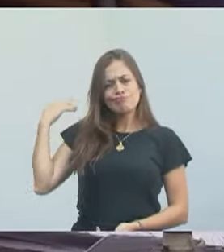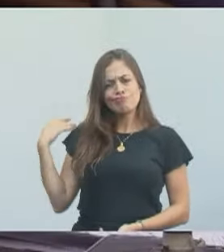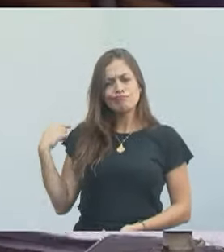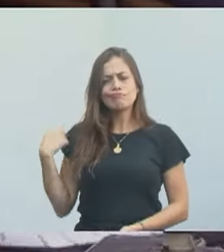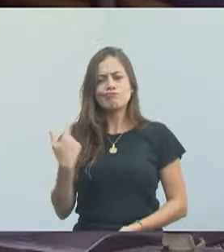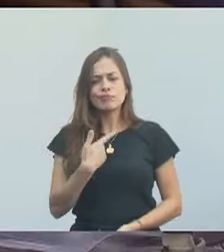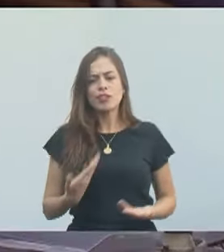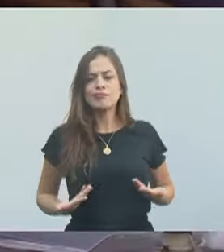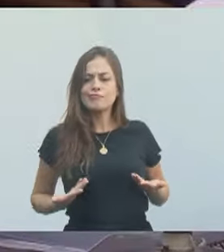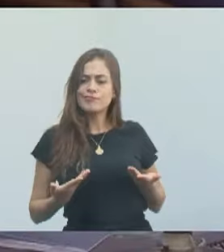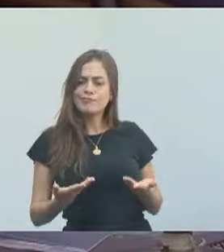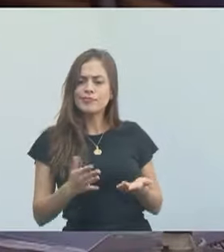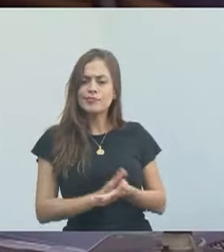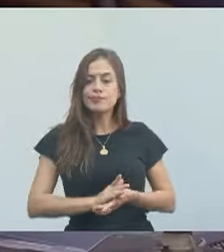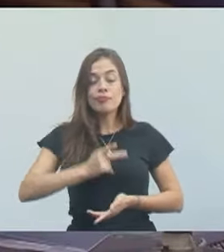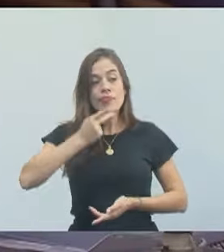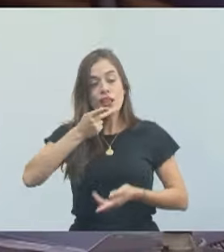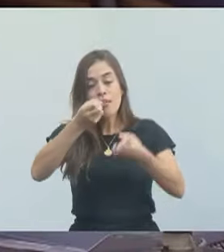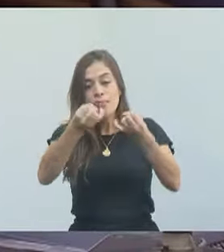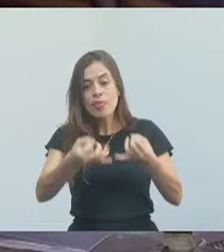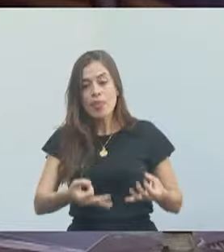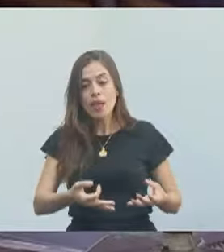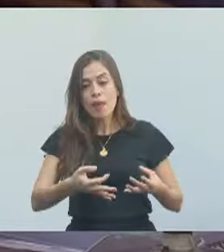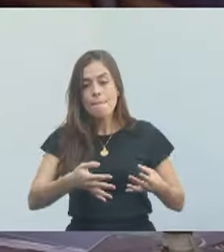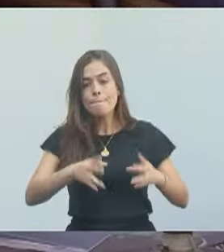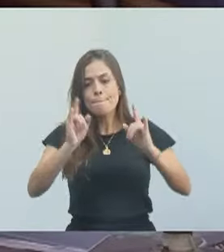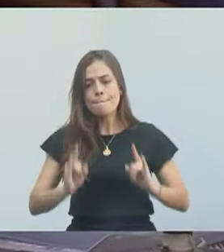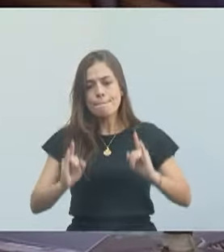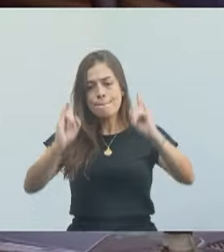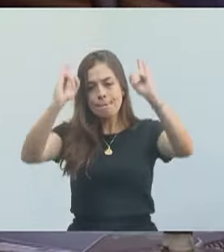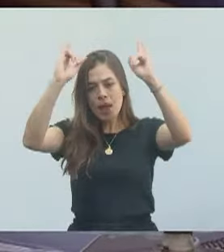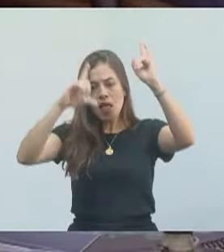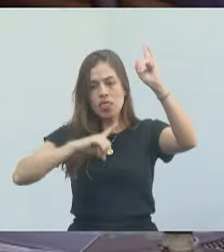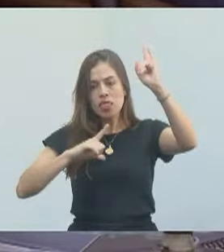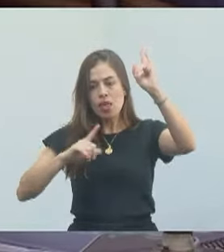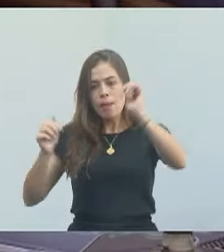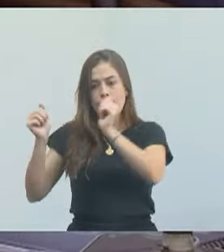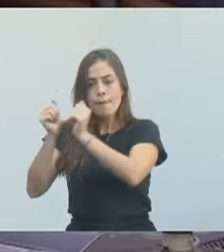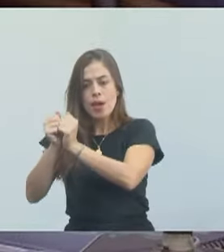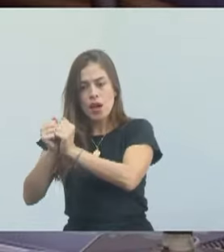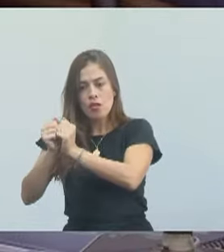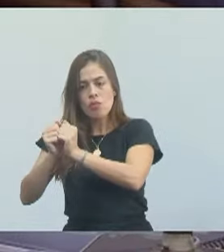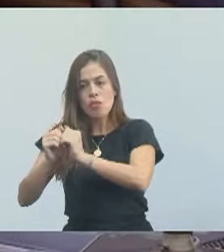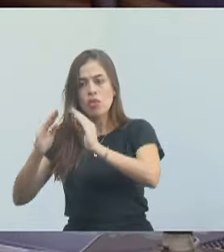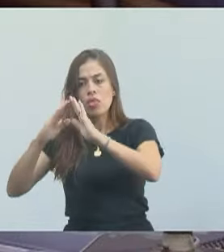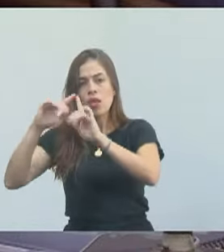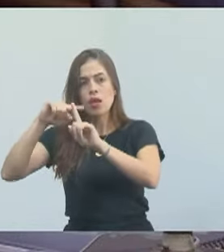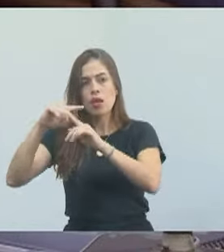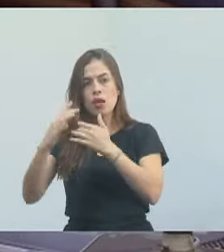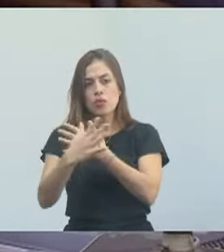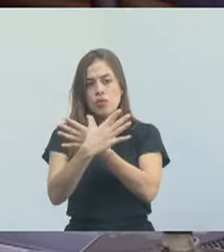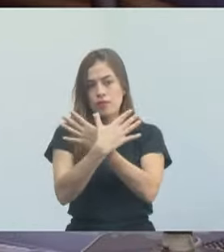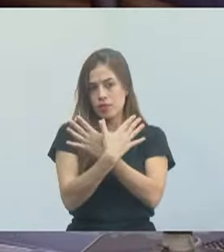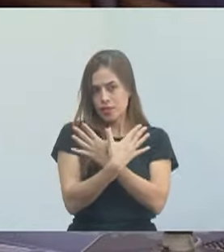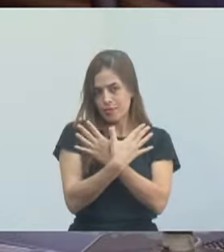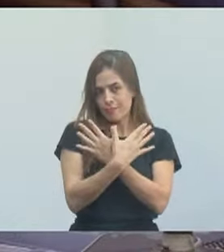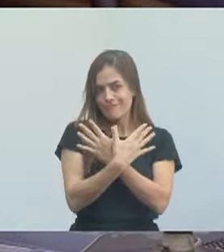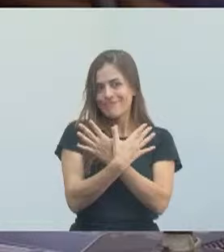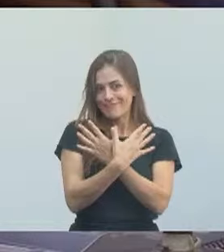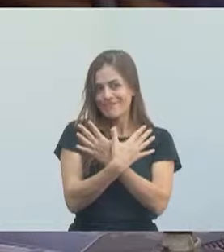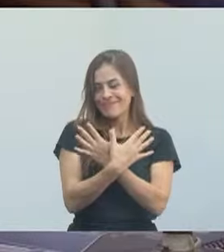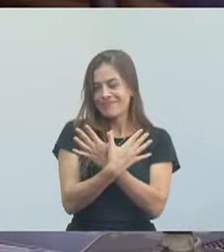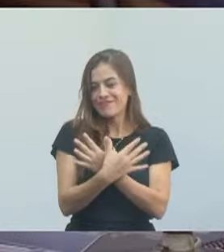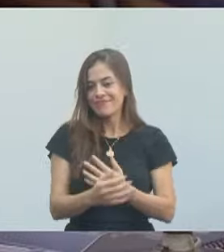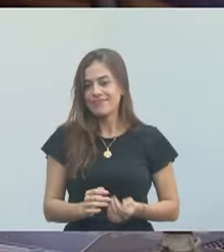está aqui falando sobre um prédio que tem ali, próximo à Igreja Universal, pastor, que é um prédio